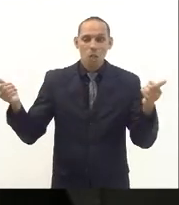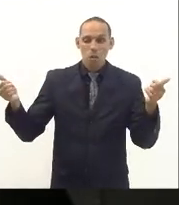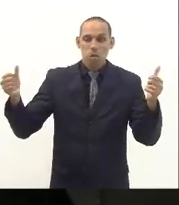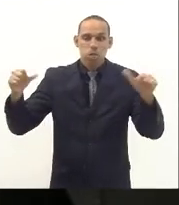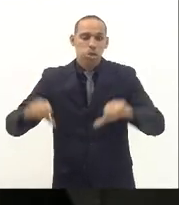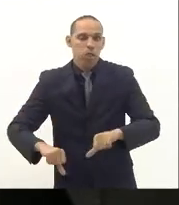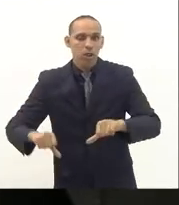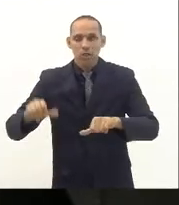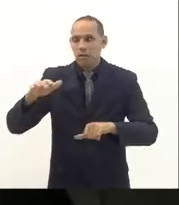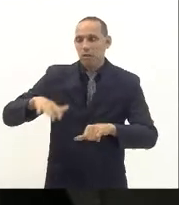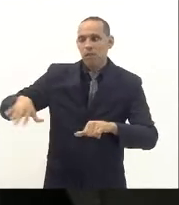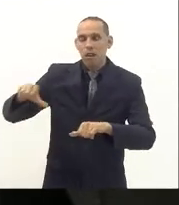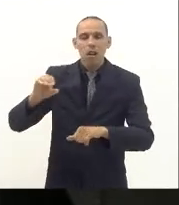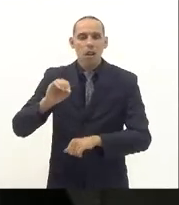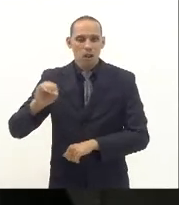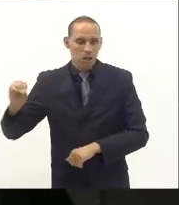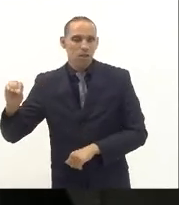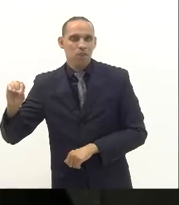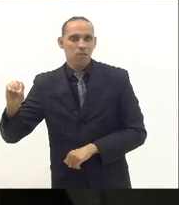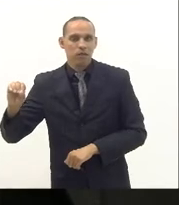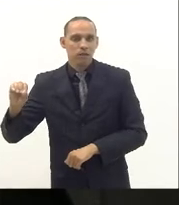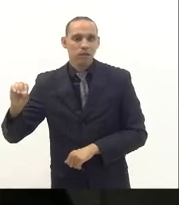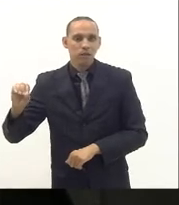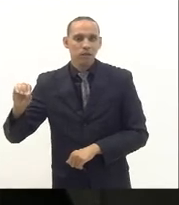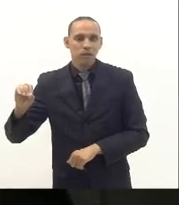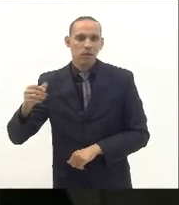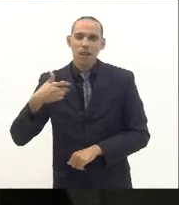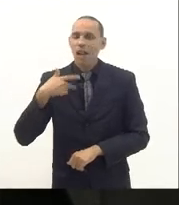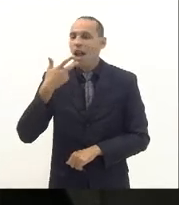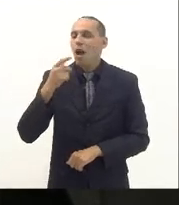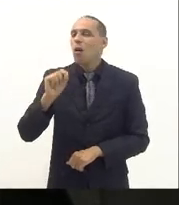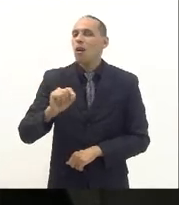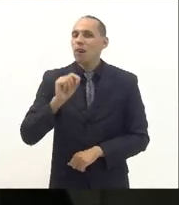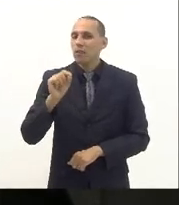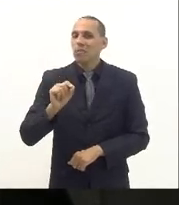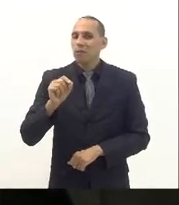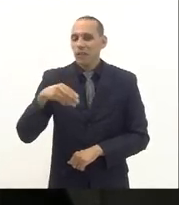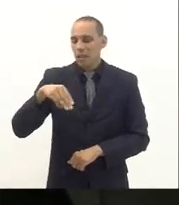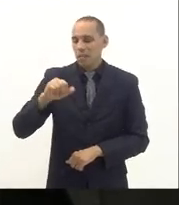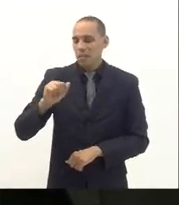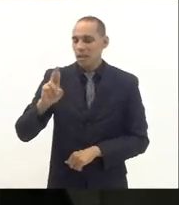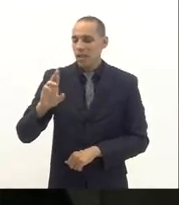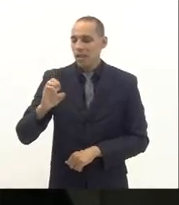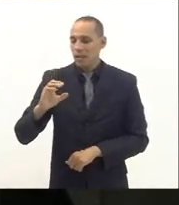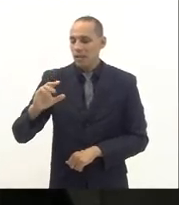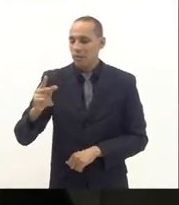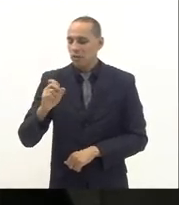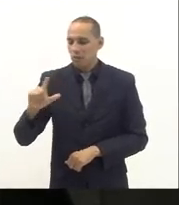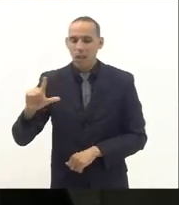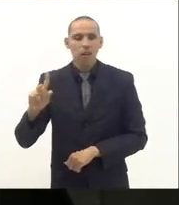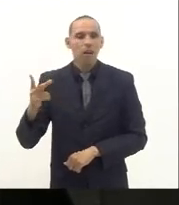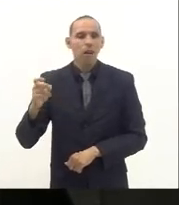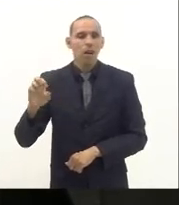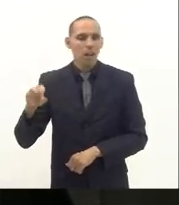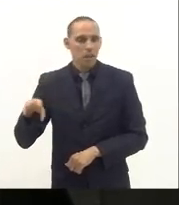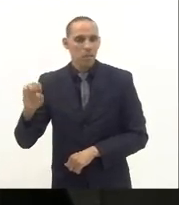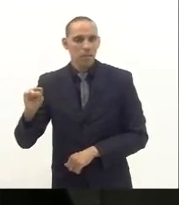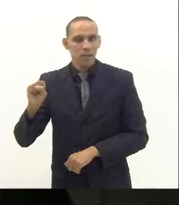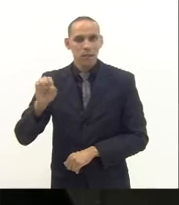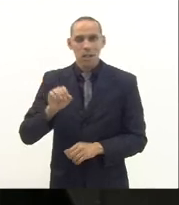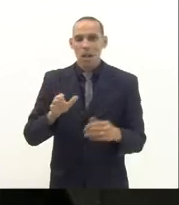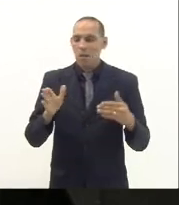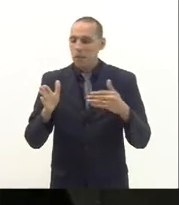para a zona oeste da cidade do Rio de Janeiro estou me referindo de Marechal Hermes a Santa Cruz